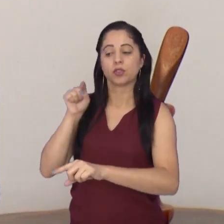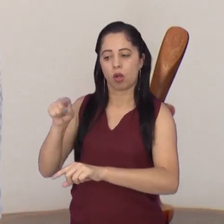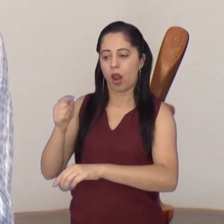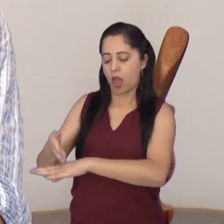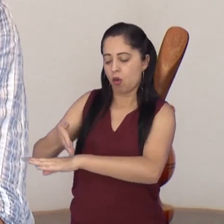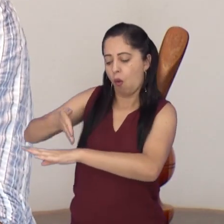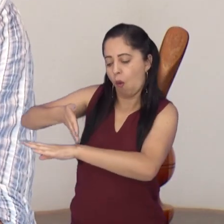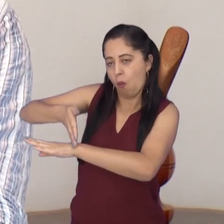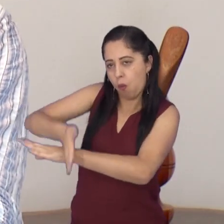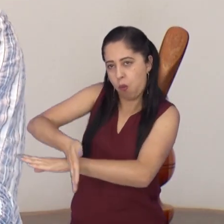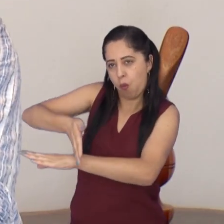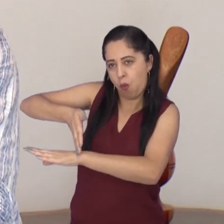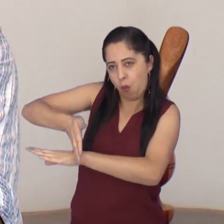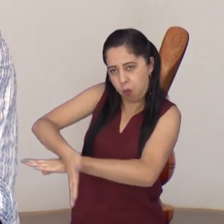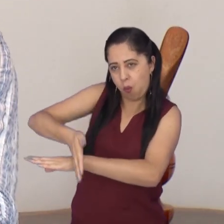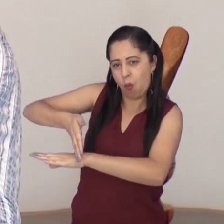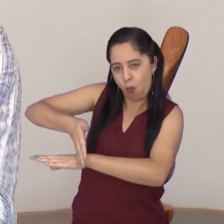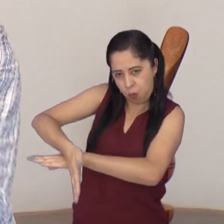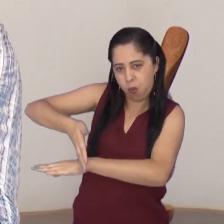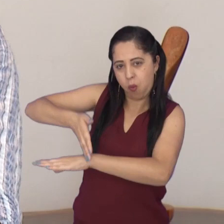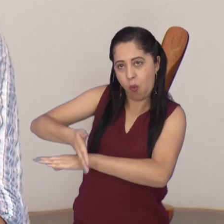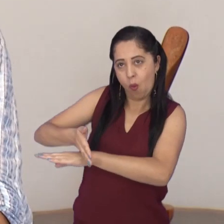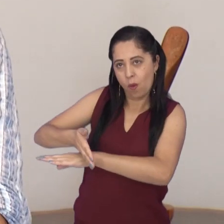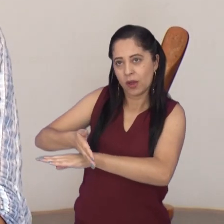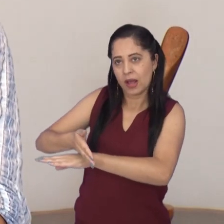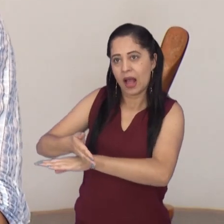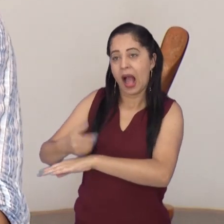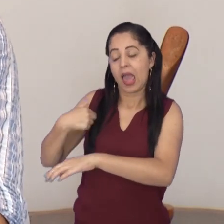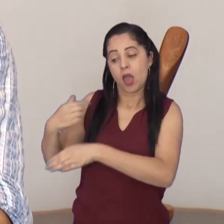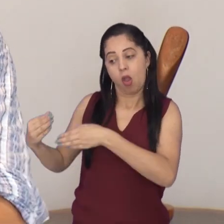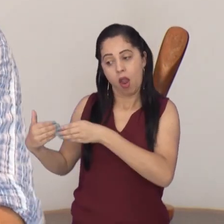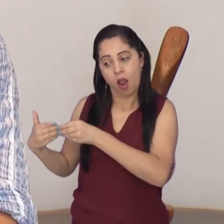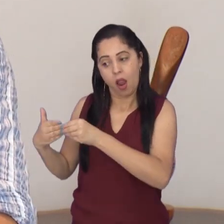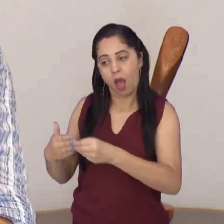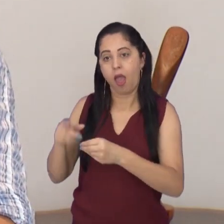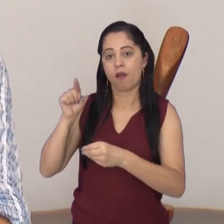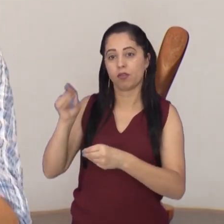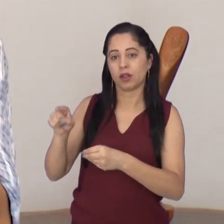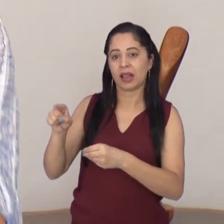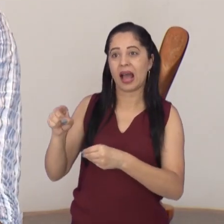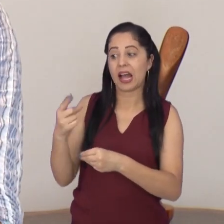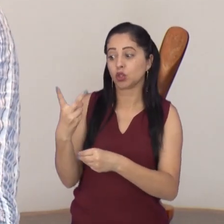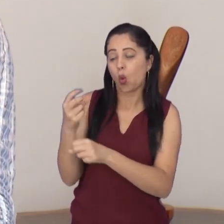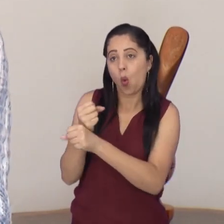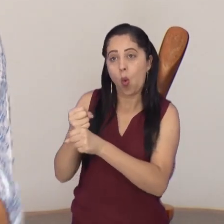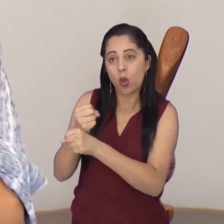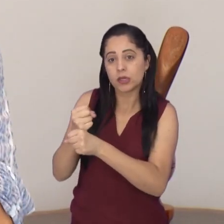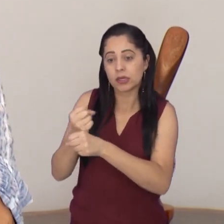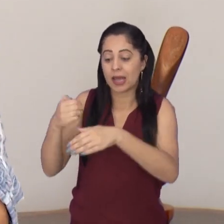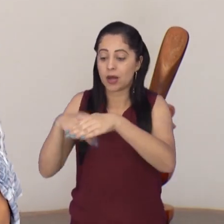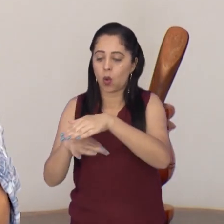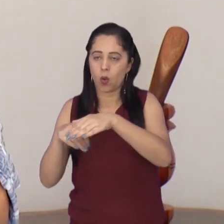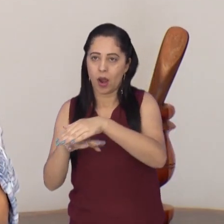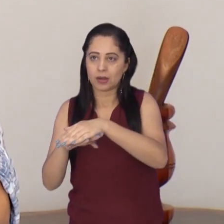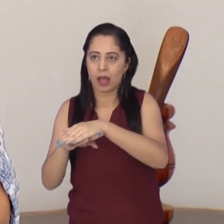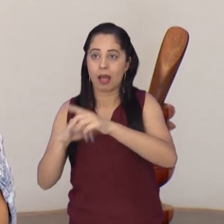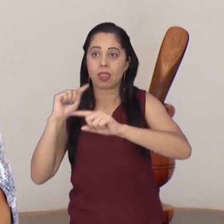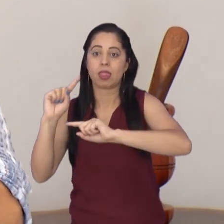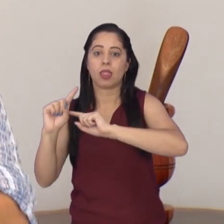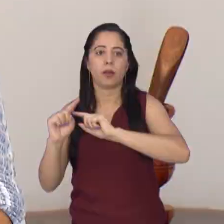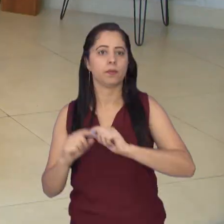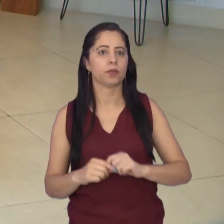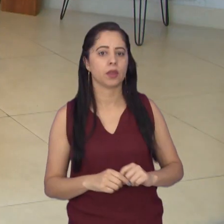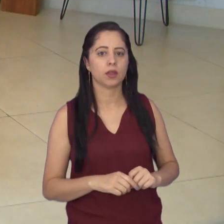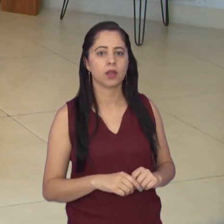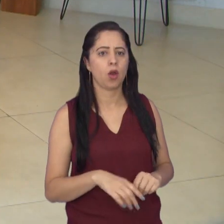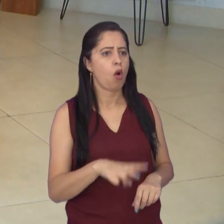mesmo cortada a madeira, depois ela é transportada e fica armazenada até 2 anos para poder usar. Então você não